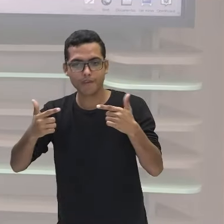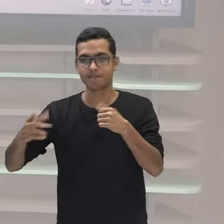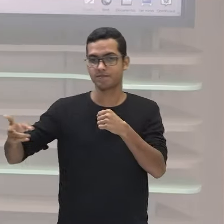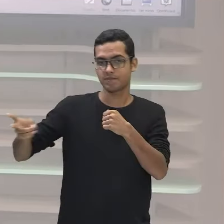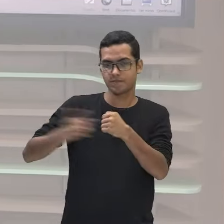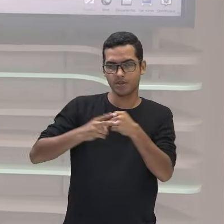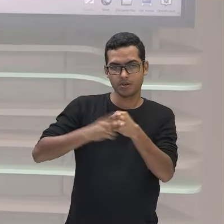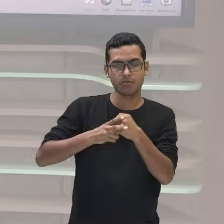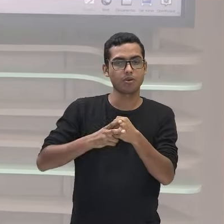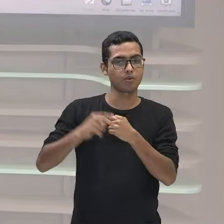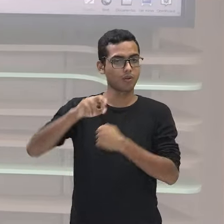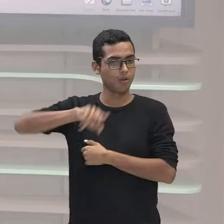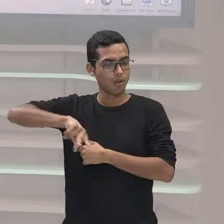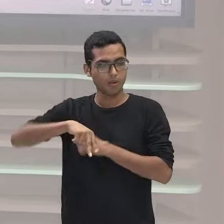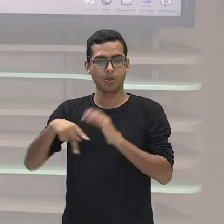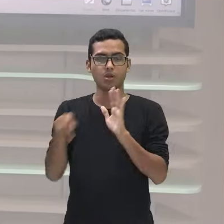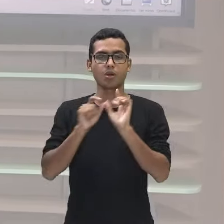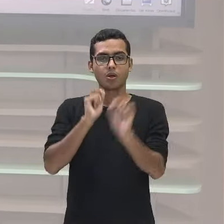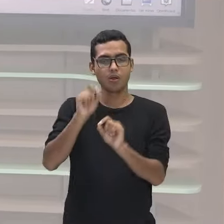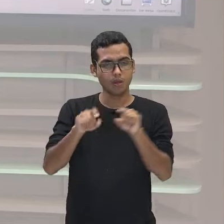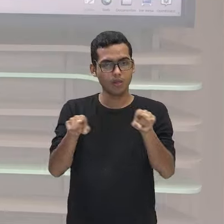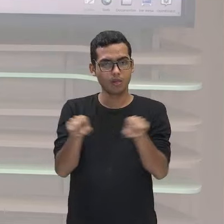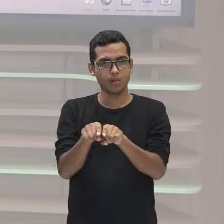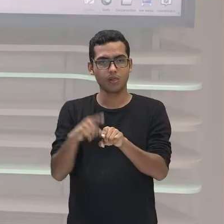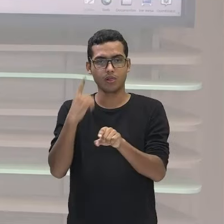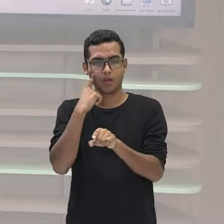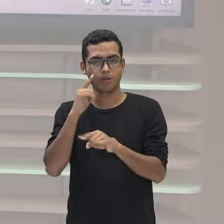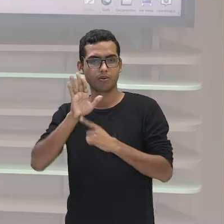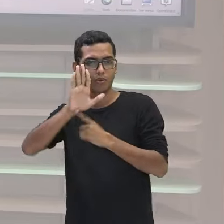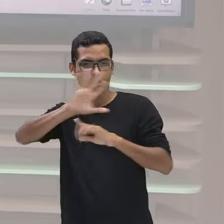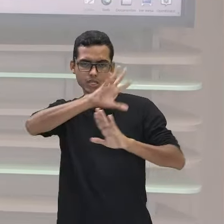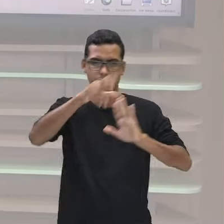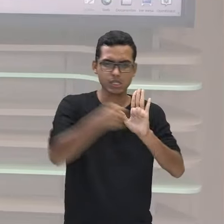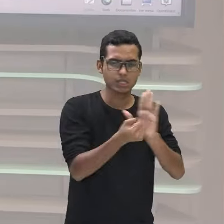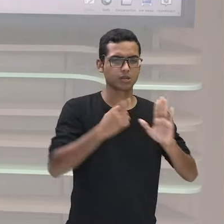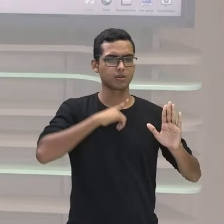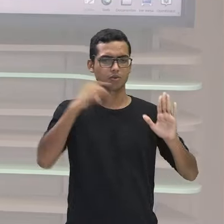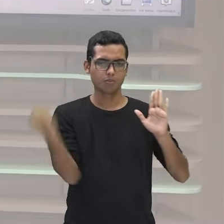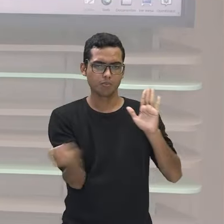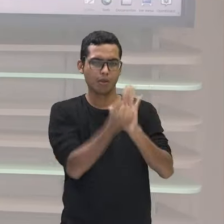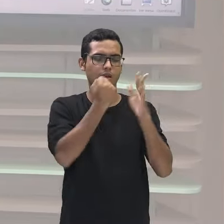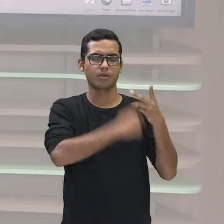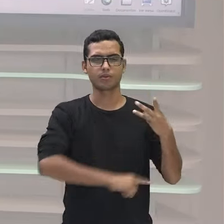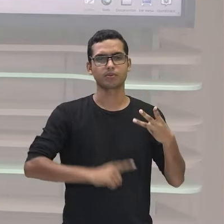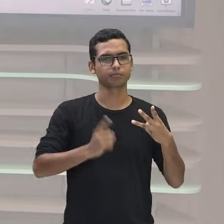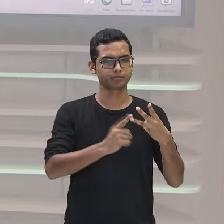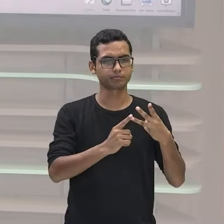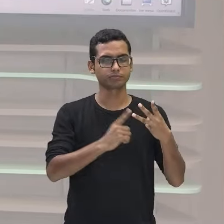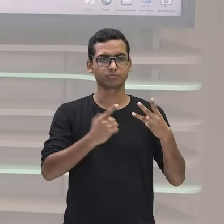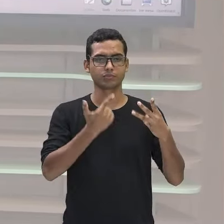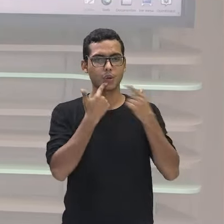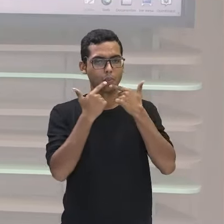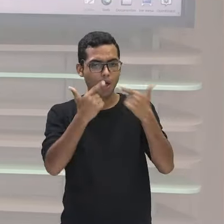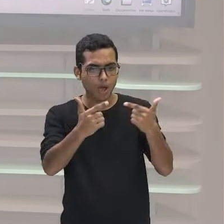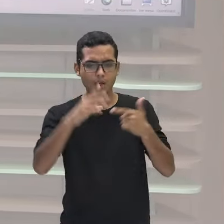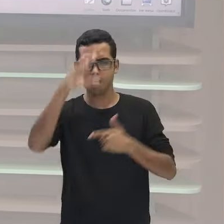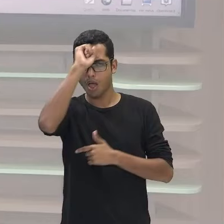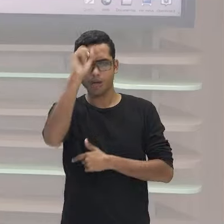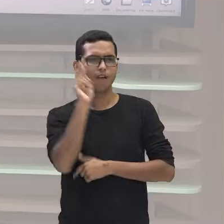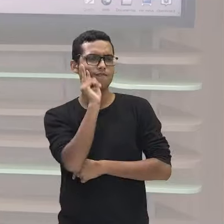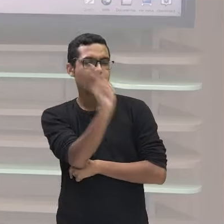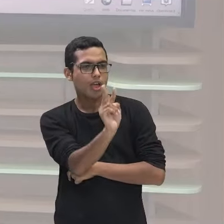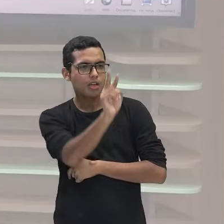trazer símbolos, signos, né? Uma linguagem ali que você vai aprender e